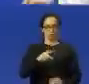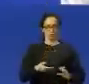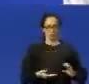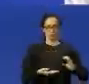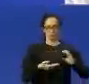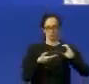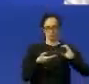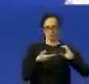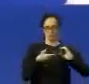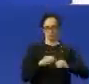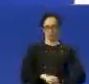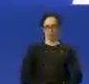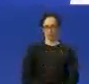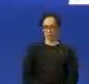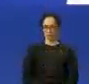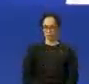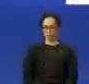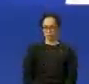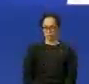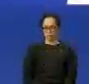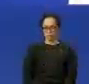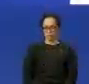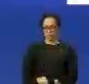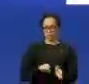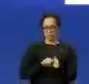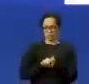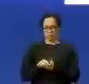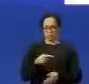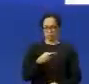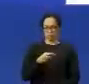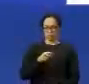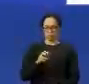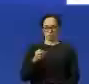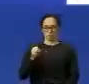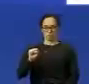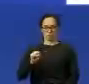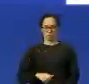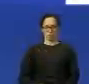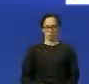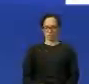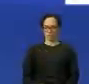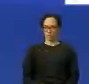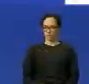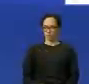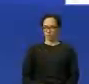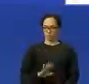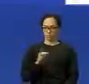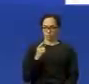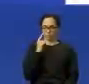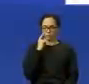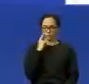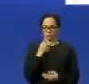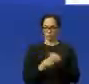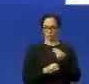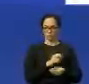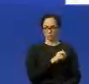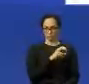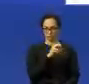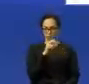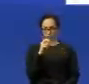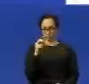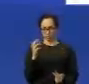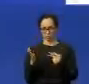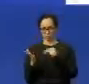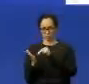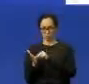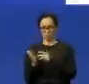questão 157. Questão número 158 é aquela que diz que em uma de suas viagens, um turista comprou uma